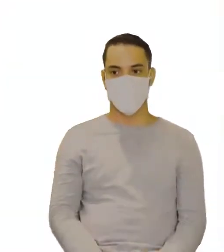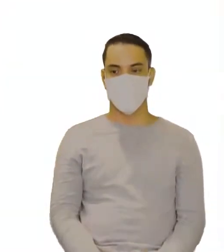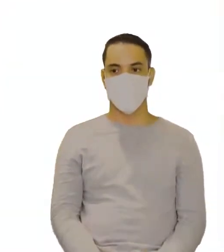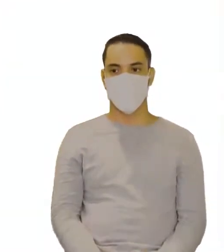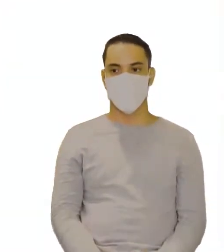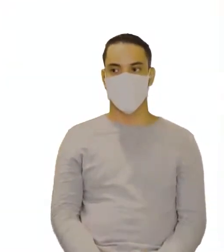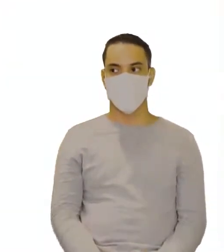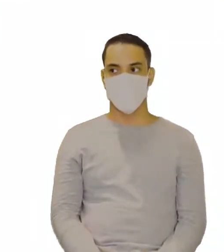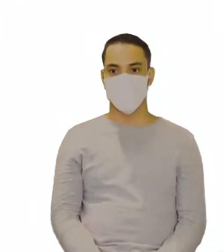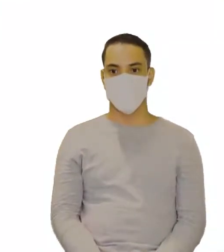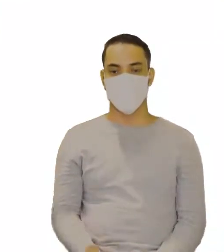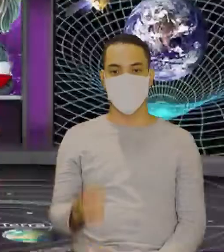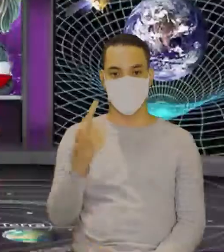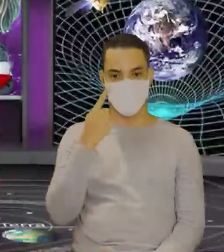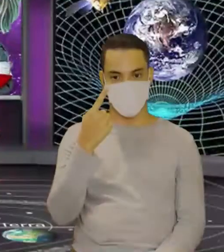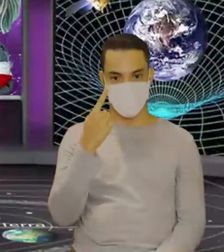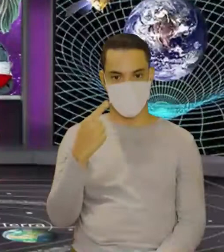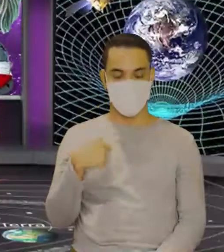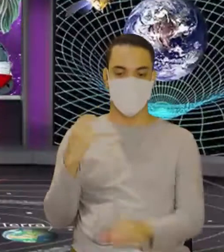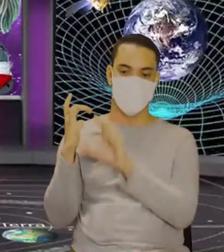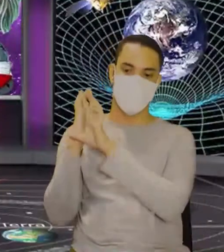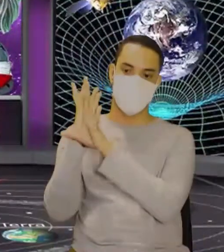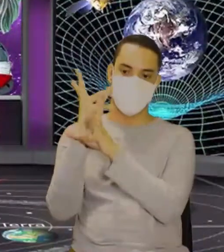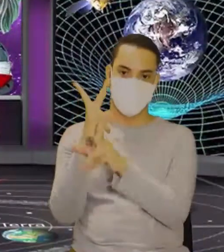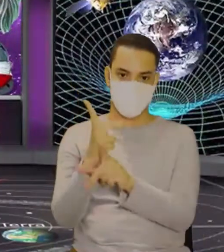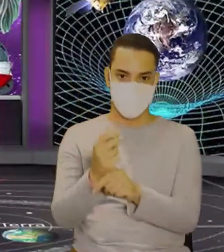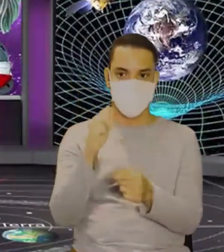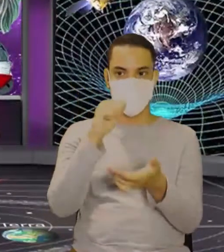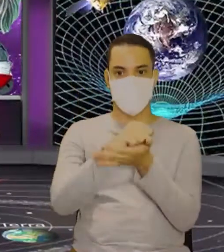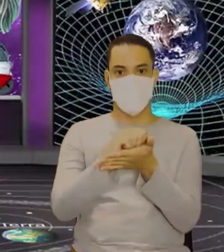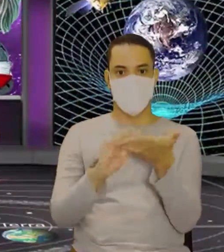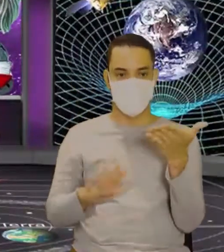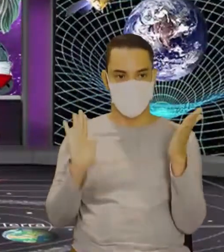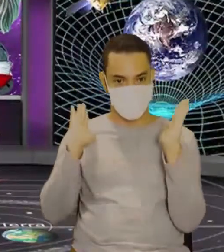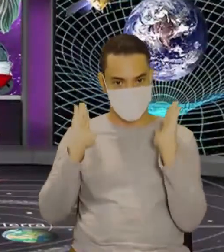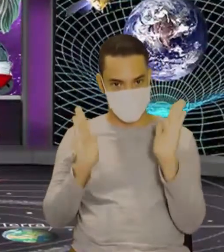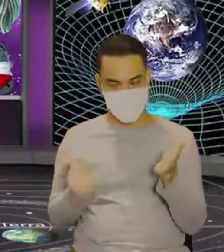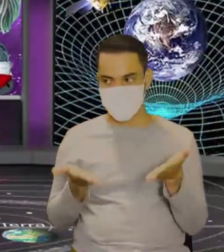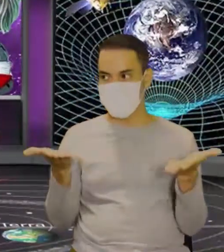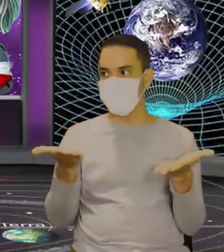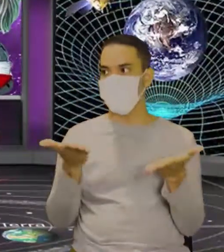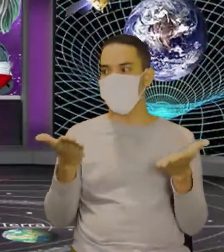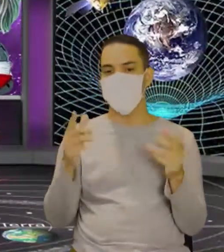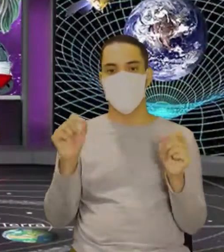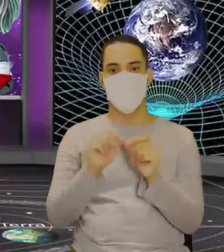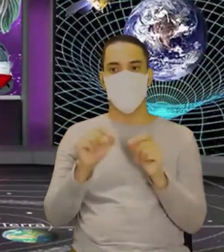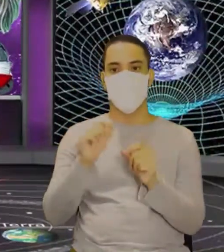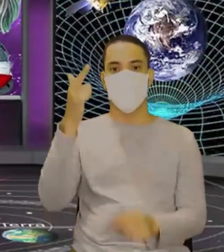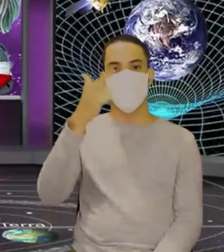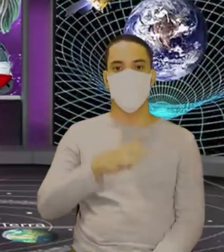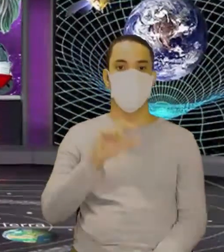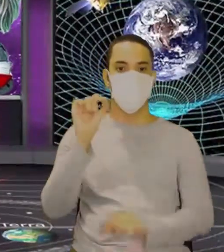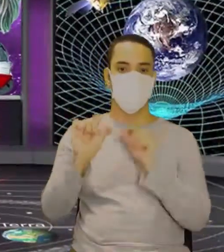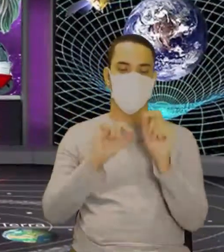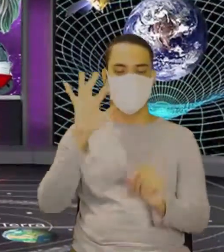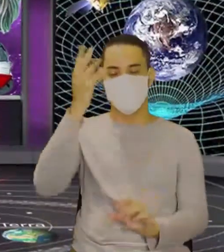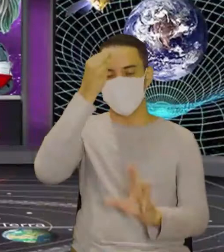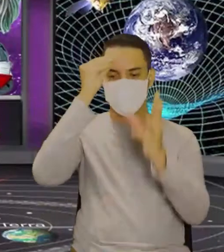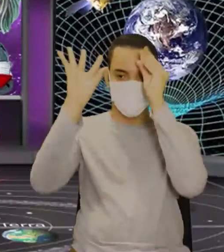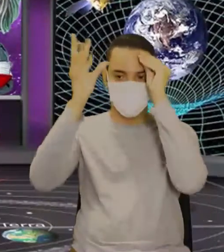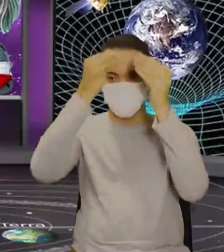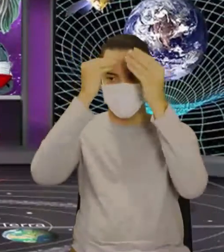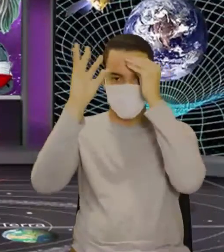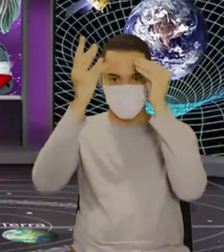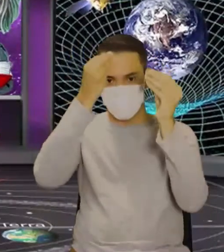Olha só, dê uma revisada nesses exercícios que nós resolvemos agora, para dar mais aí uma fixada no